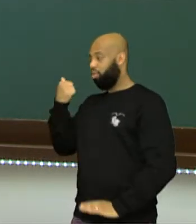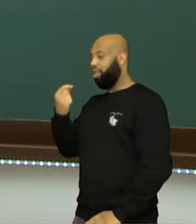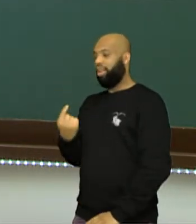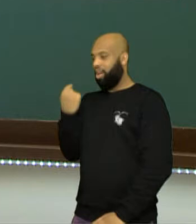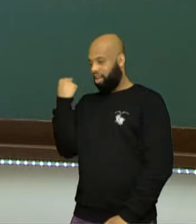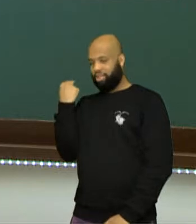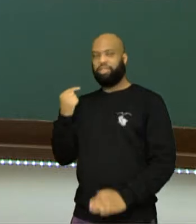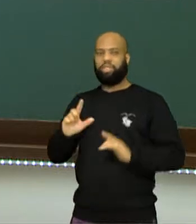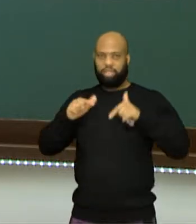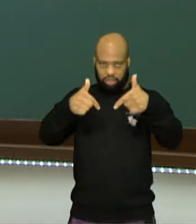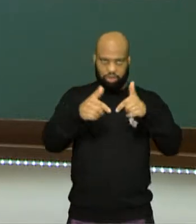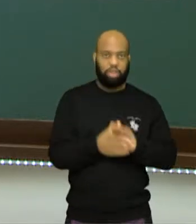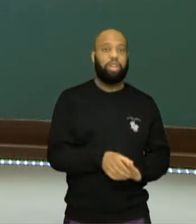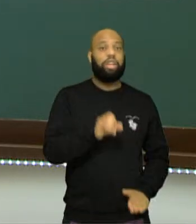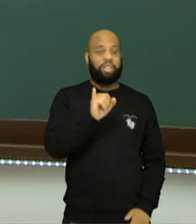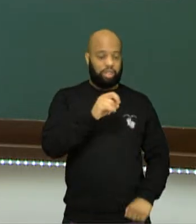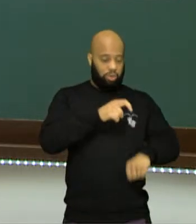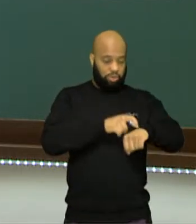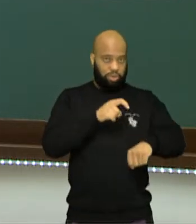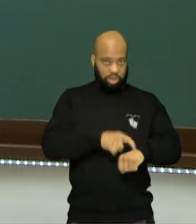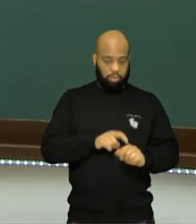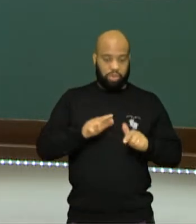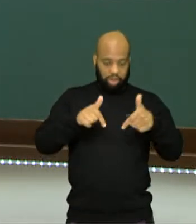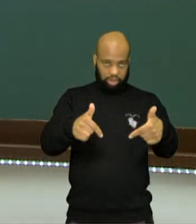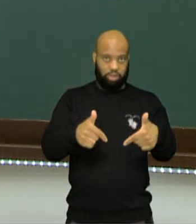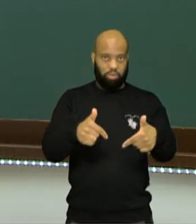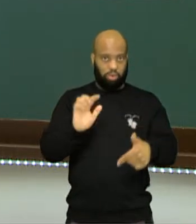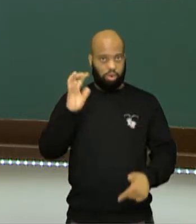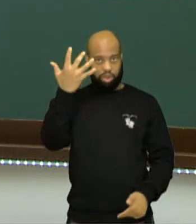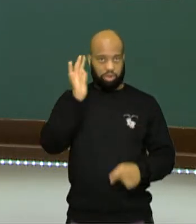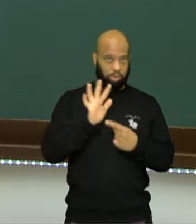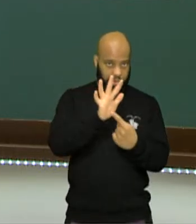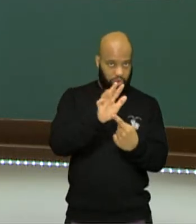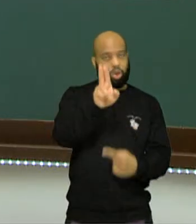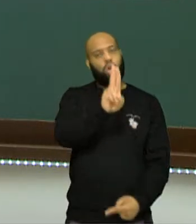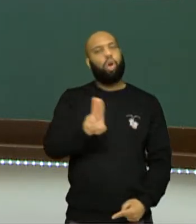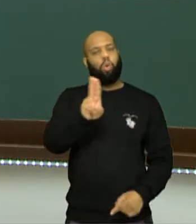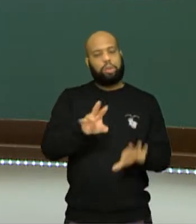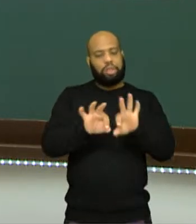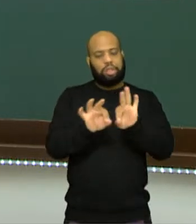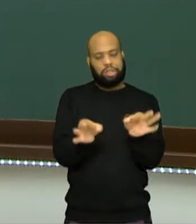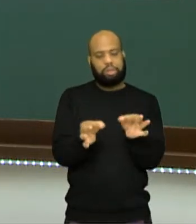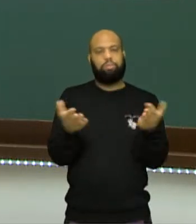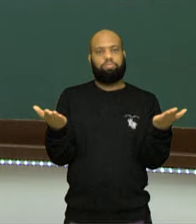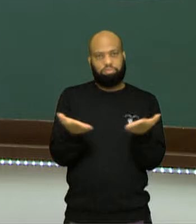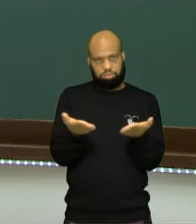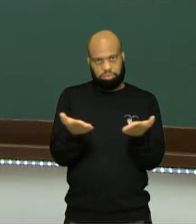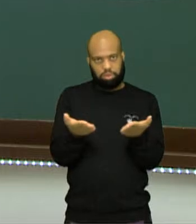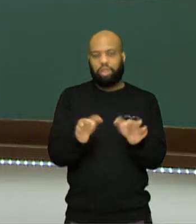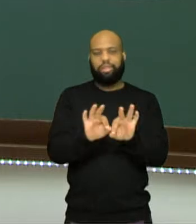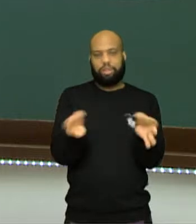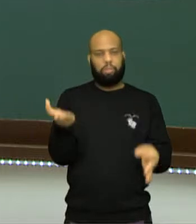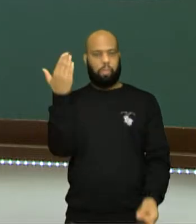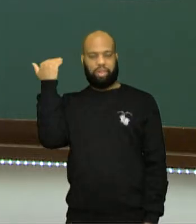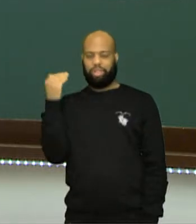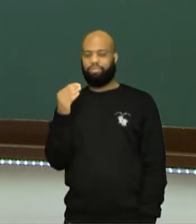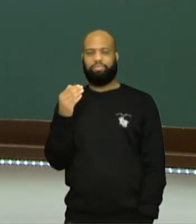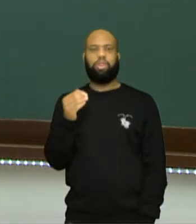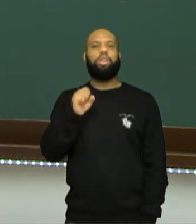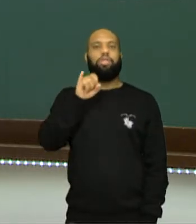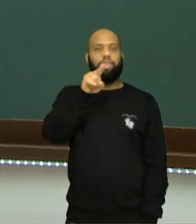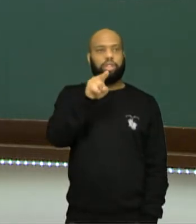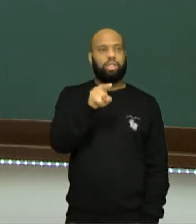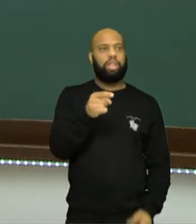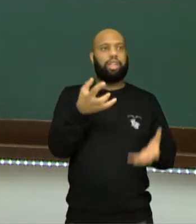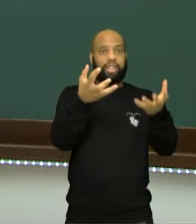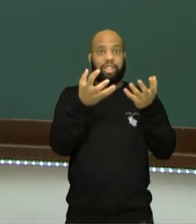em que a ação ocorreu for mencionado ou sugerido, usa-se o simple past. Então, se porventura você optar por